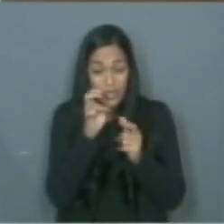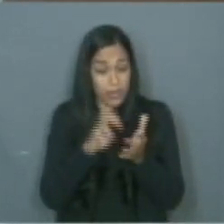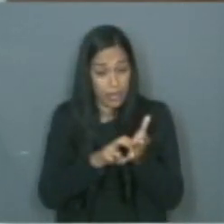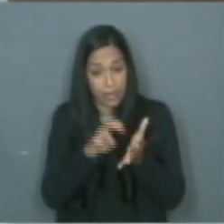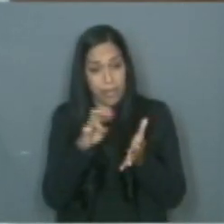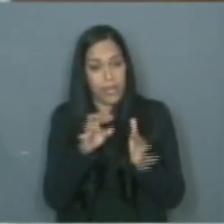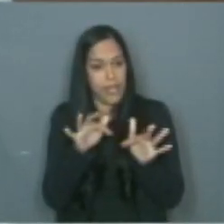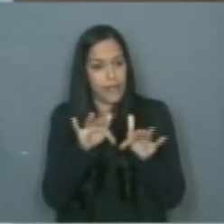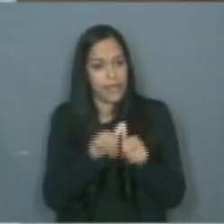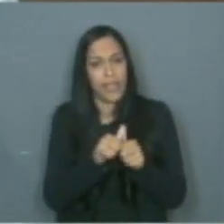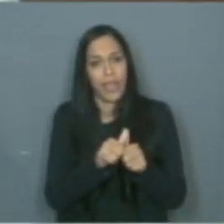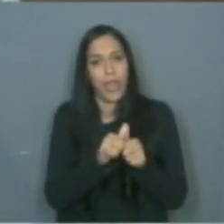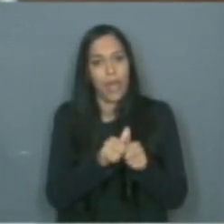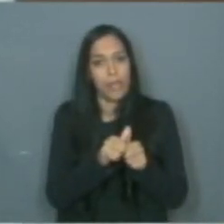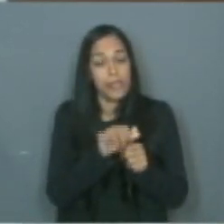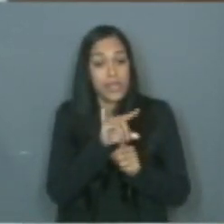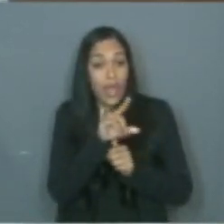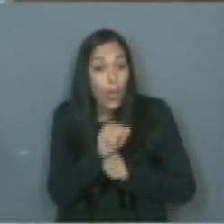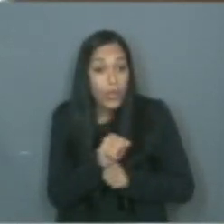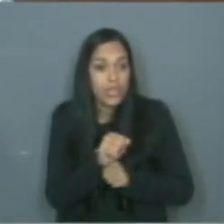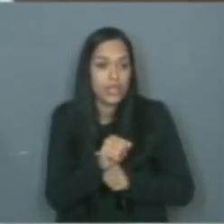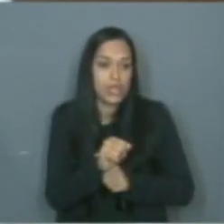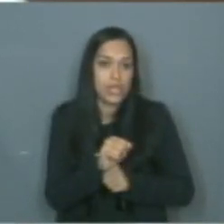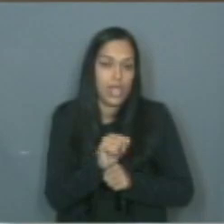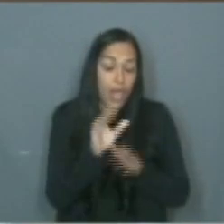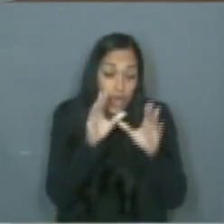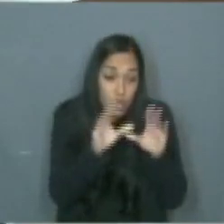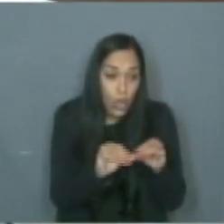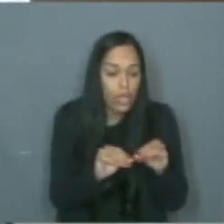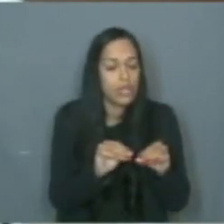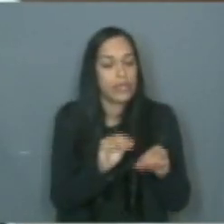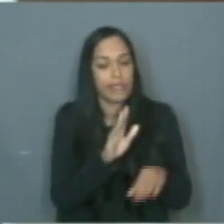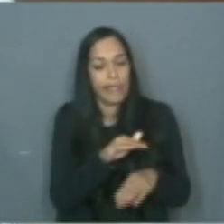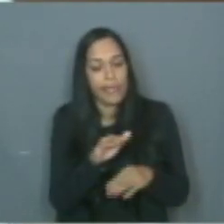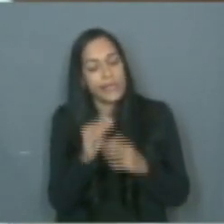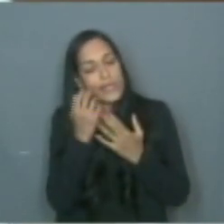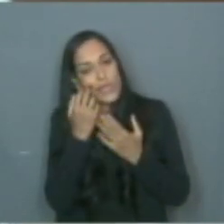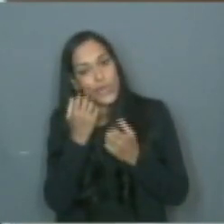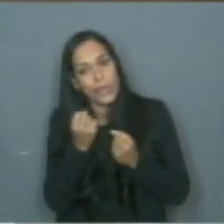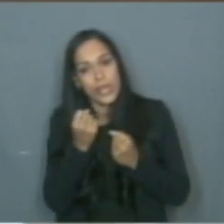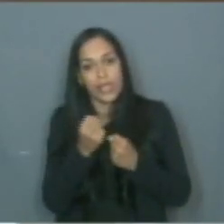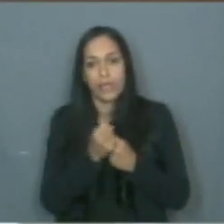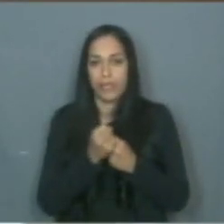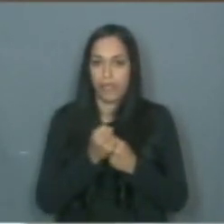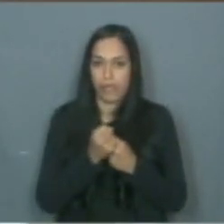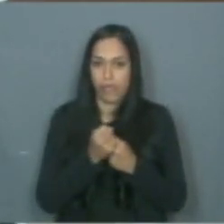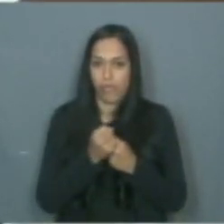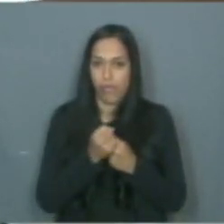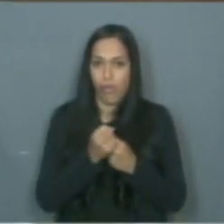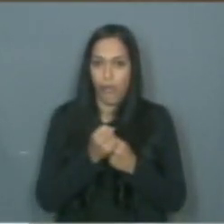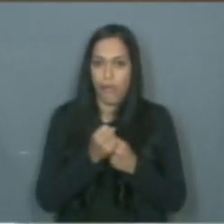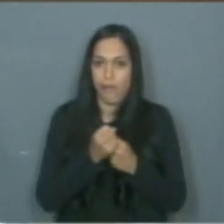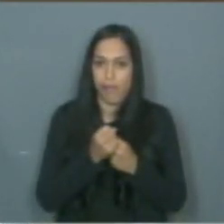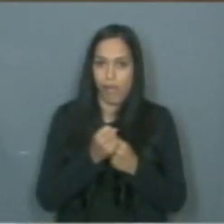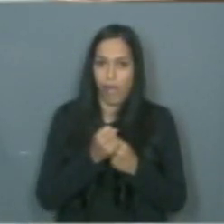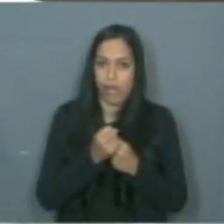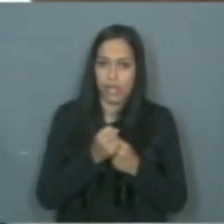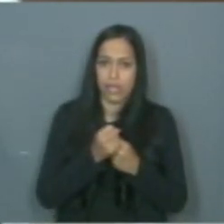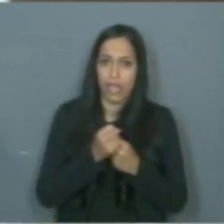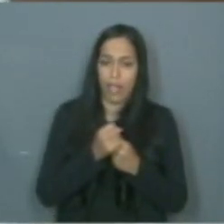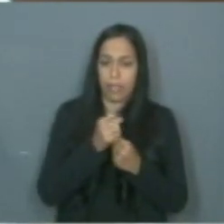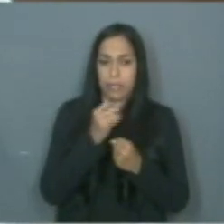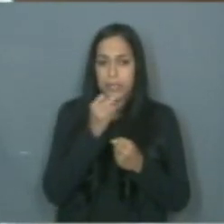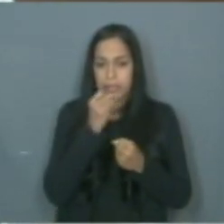terminar o dia às 23 horas, colocando as crianças para dormir. E essa rotina, misturada com o